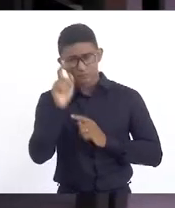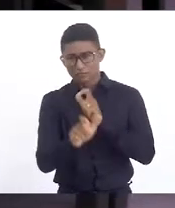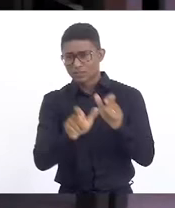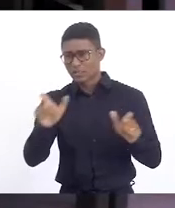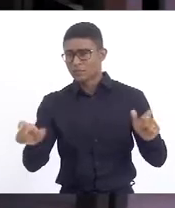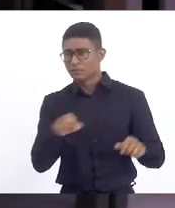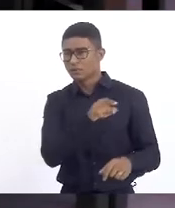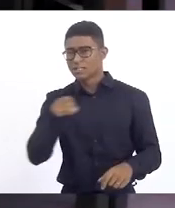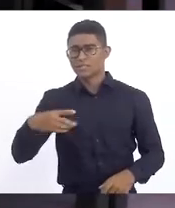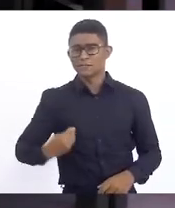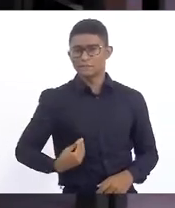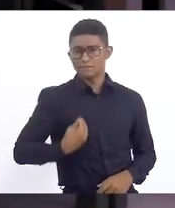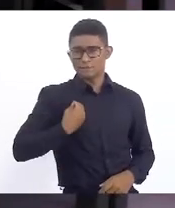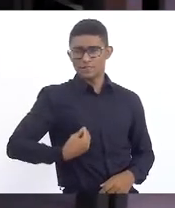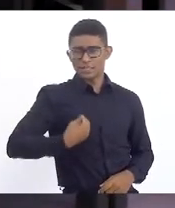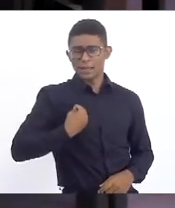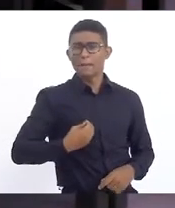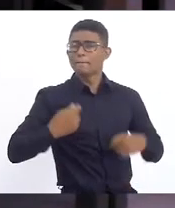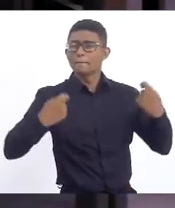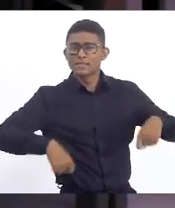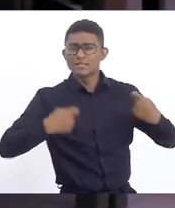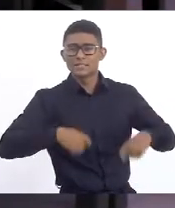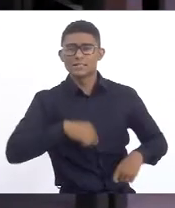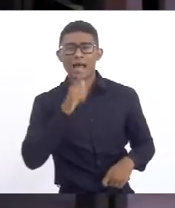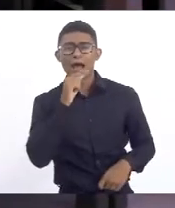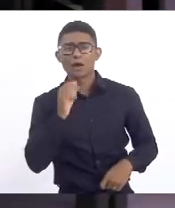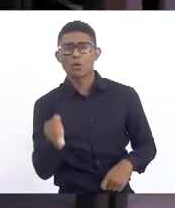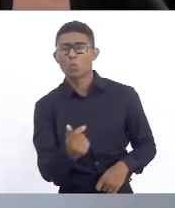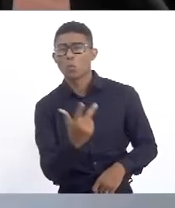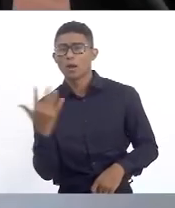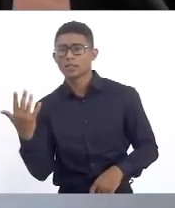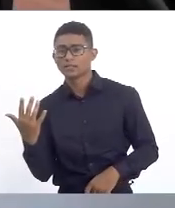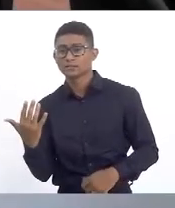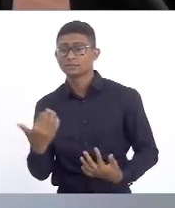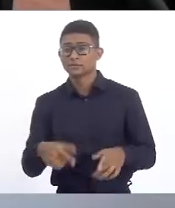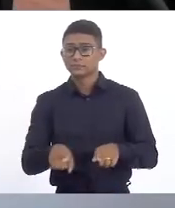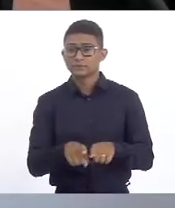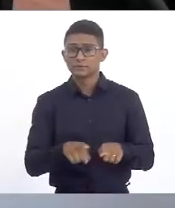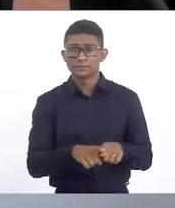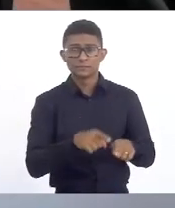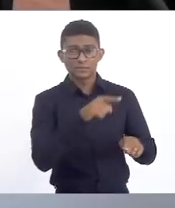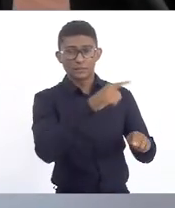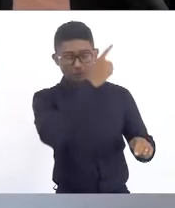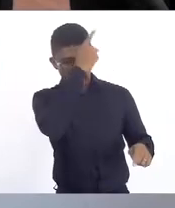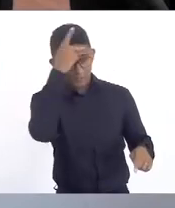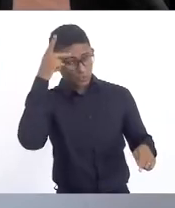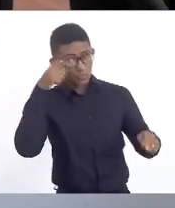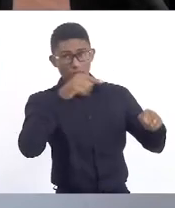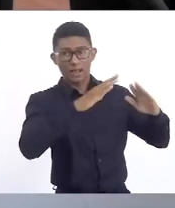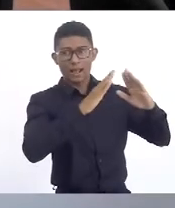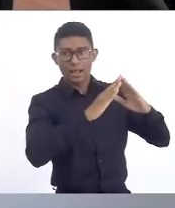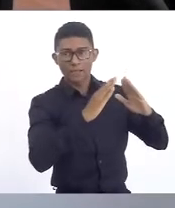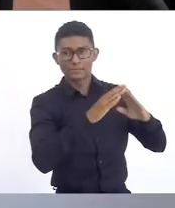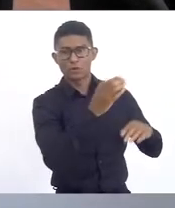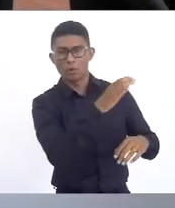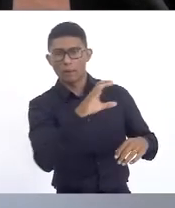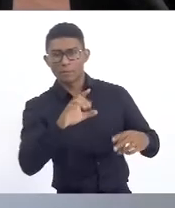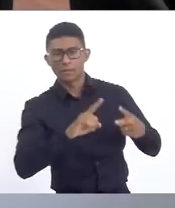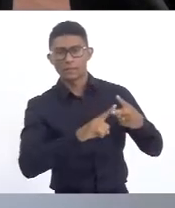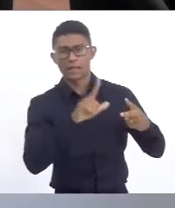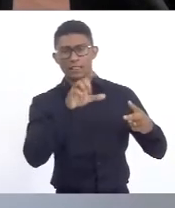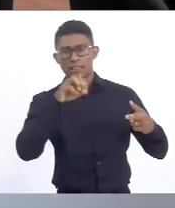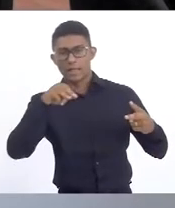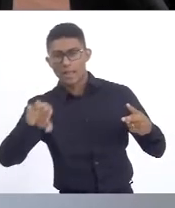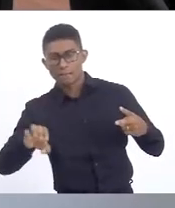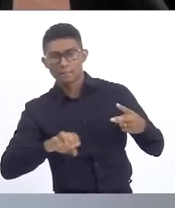com dignidade? Será que é a mesma do cara que mora em Copacabana e Ipanema no Leme? Será que é a mesma que é